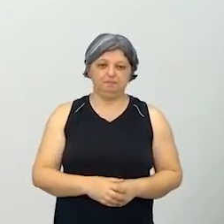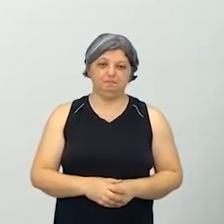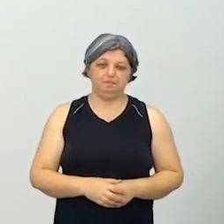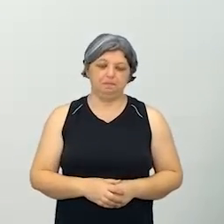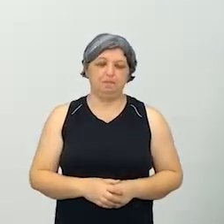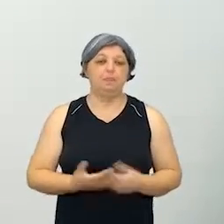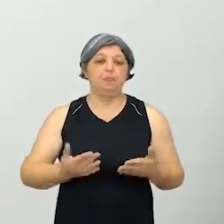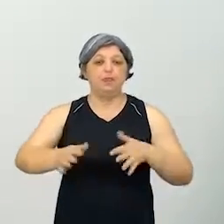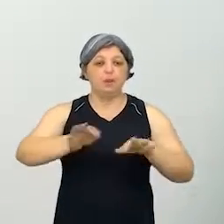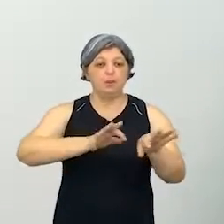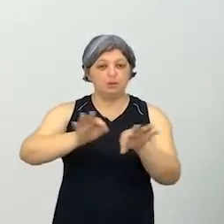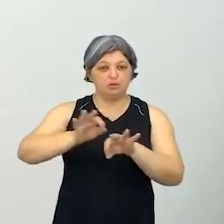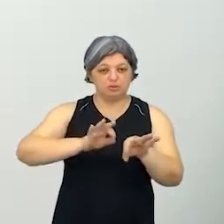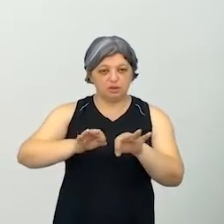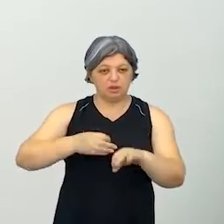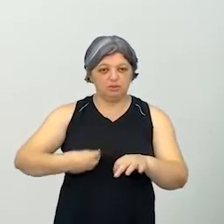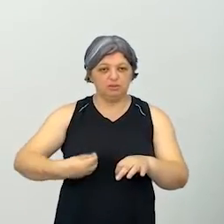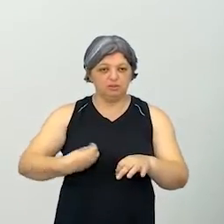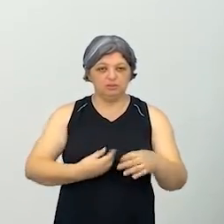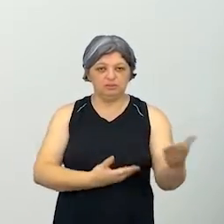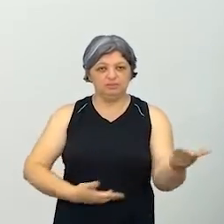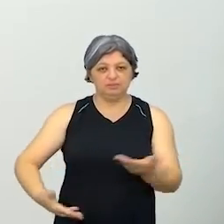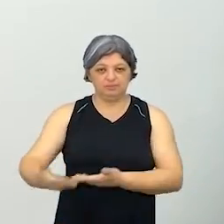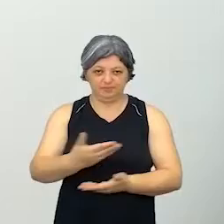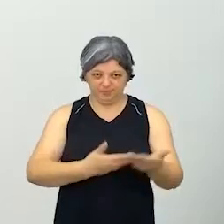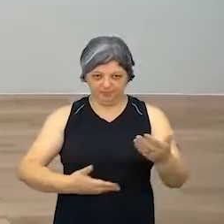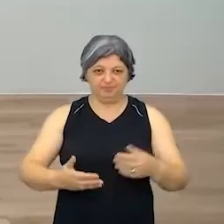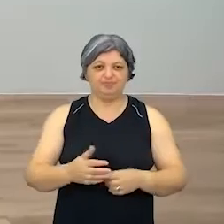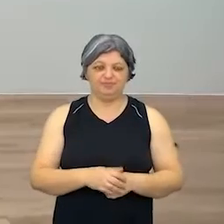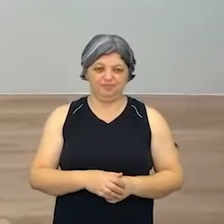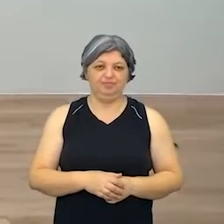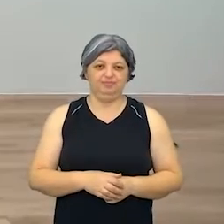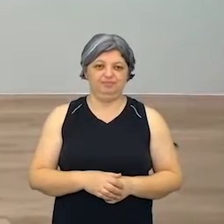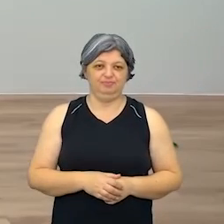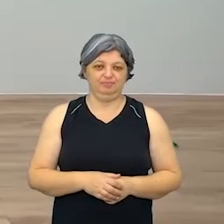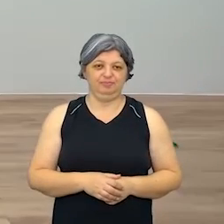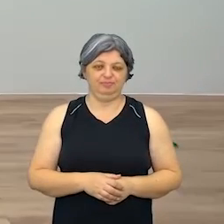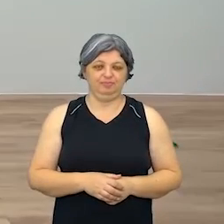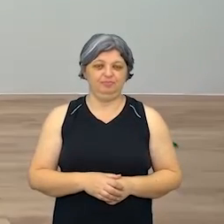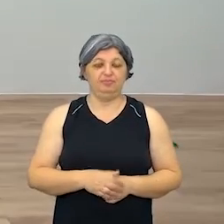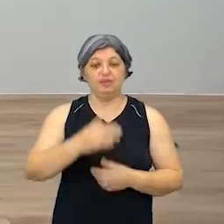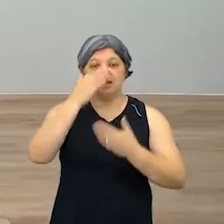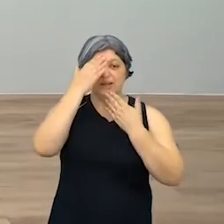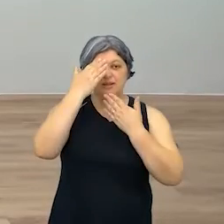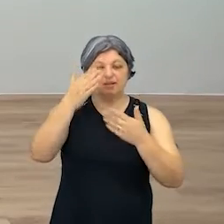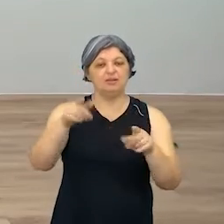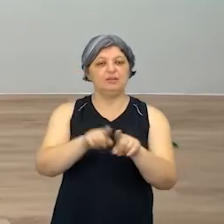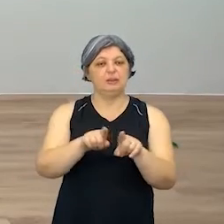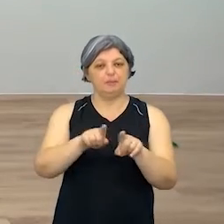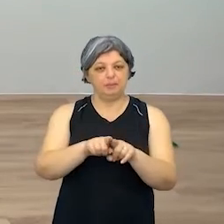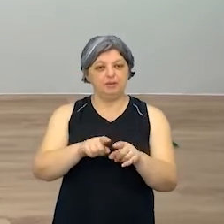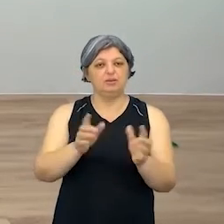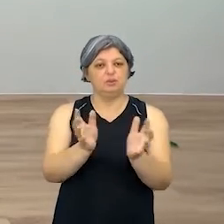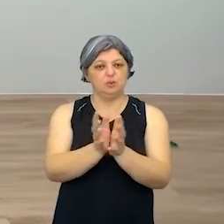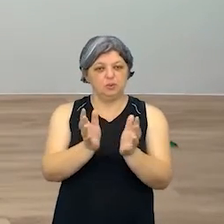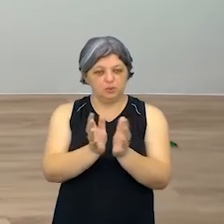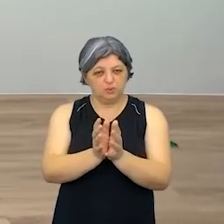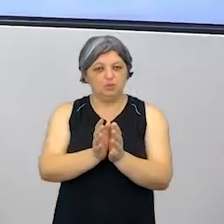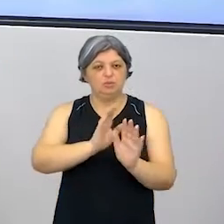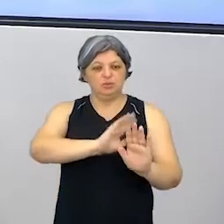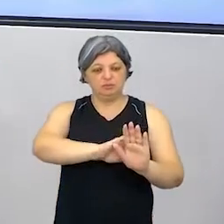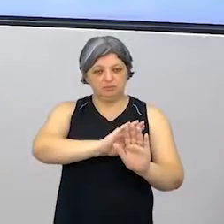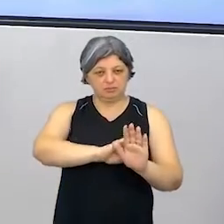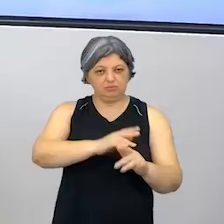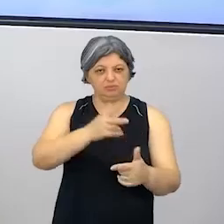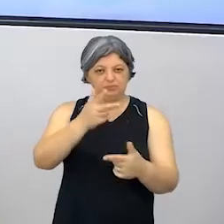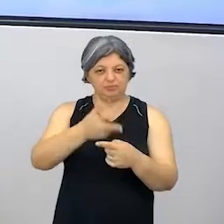com o projeto de convivência hoje. Isso. Vamos agradecer também ao pessoal que está aqui nessa equipe, nos apoiando.